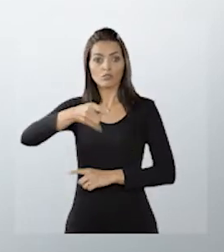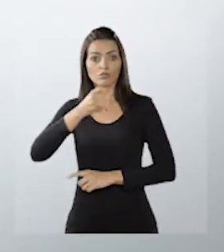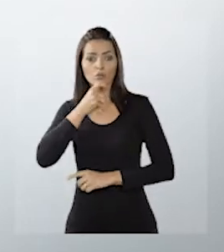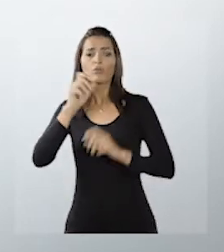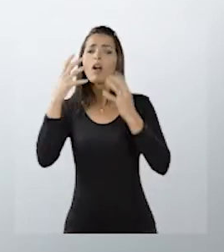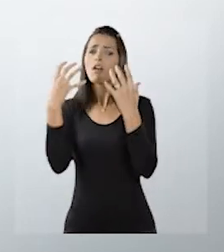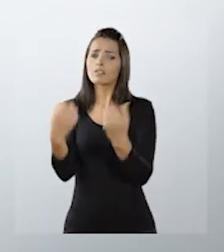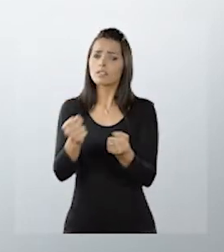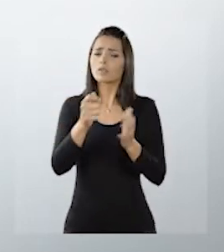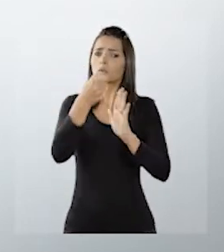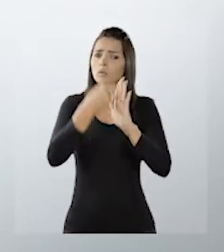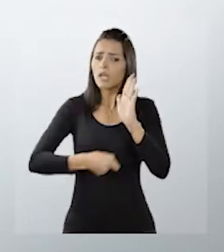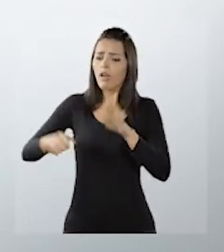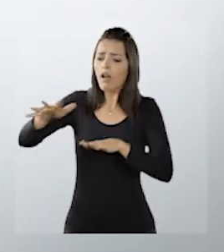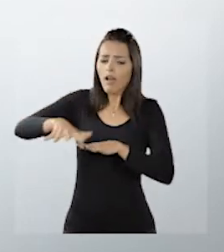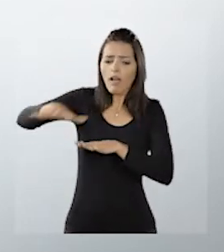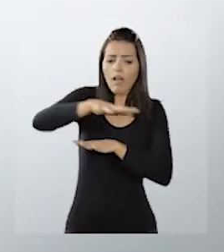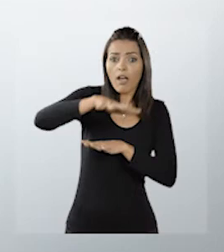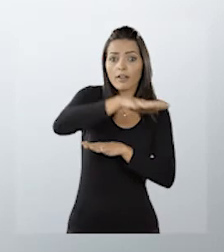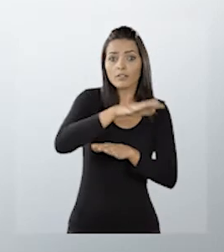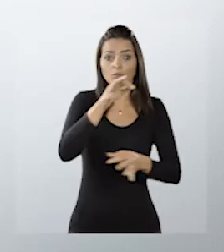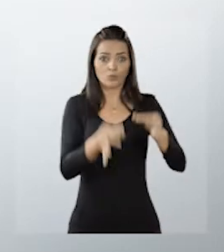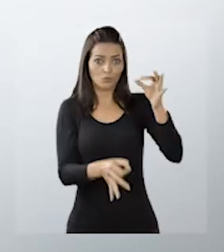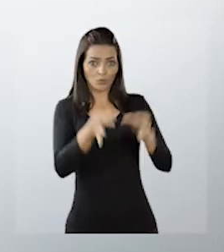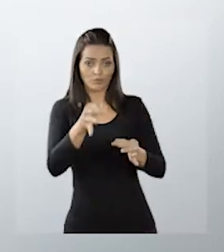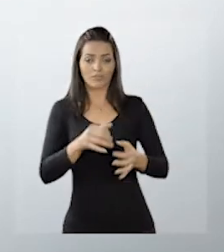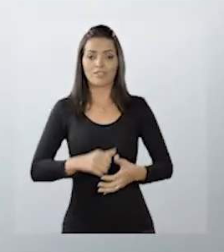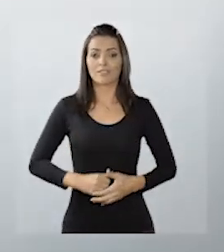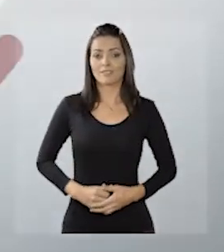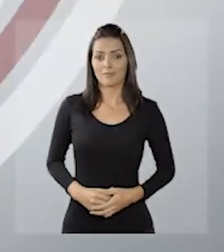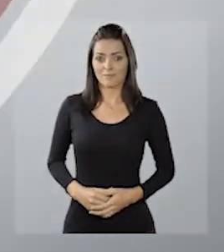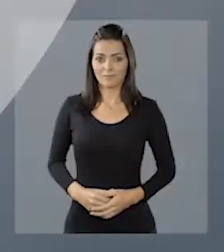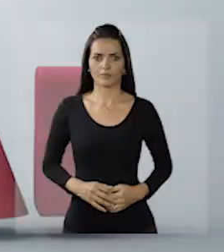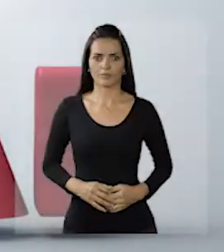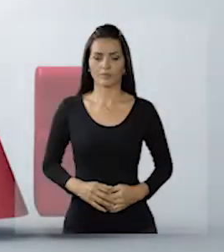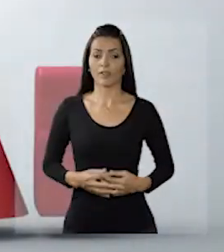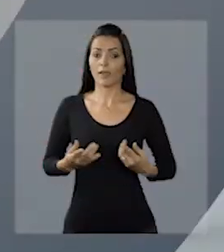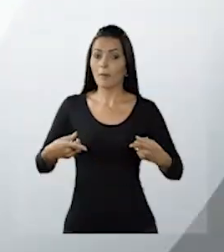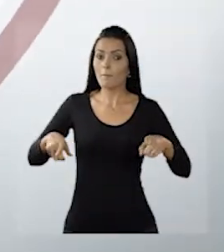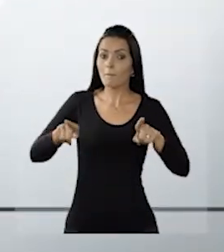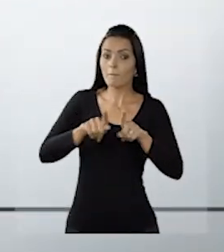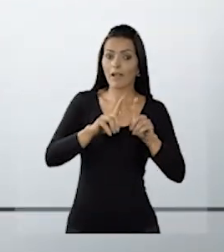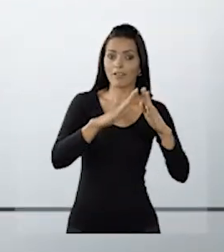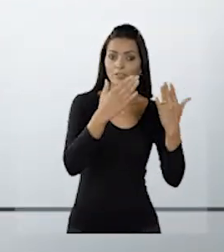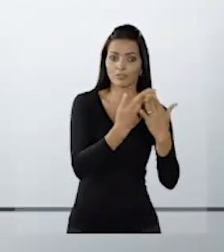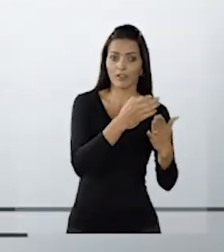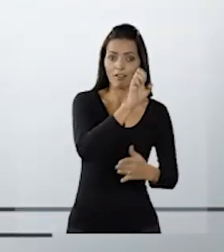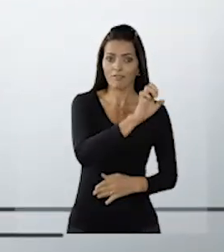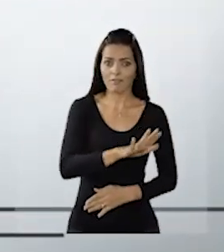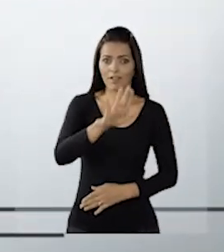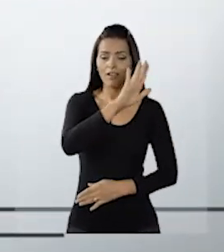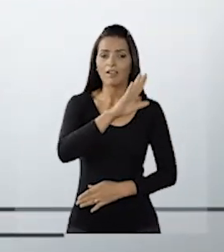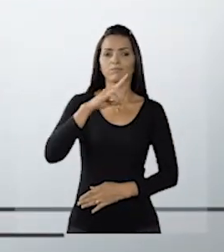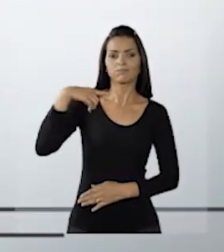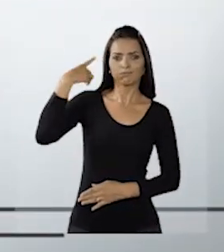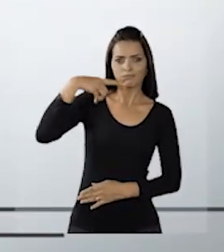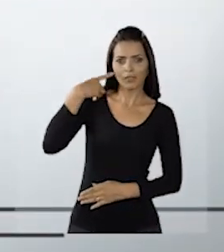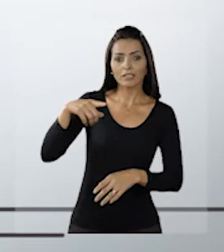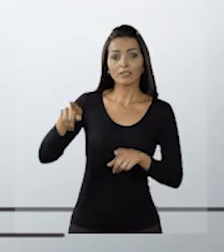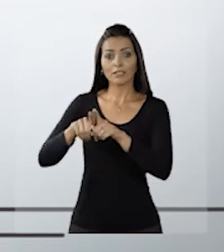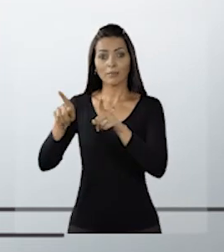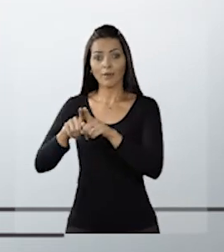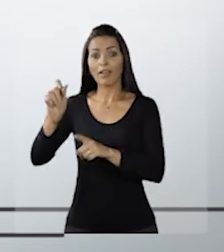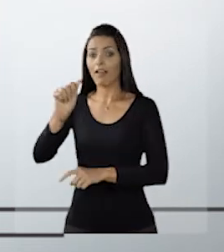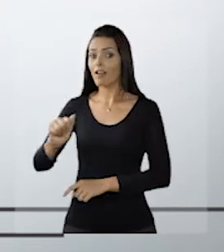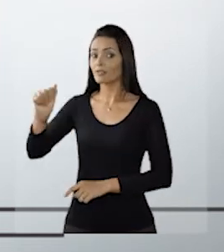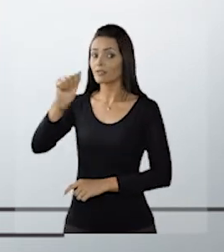31 de julho e serão aceitos textos de todas as áreas jurídicas. Uma parceria entre a Escola Nacional de